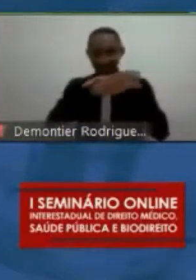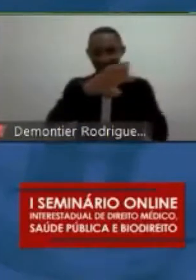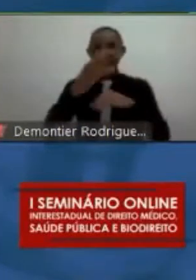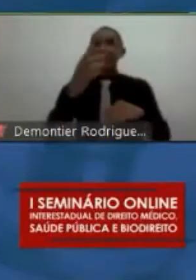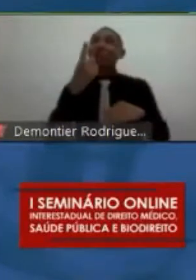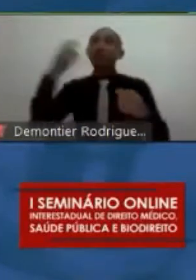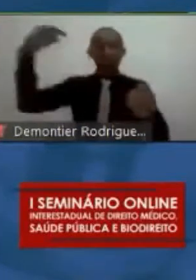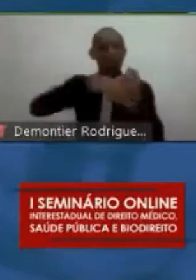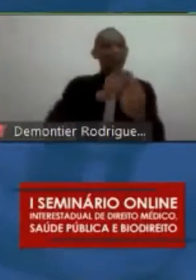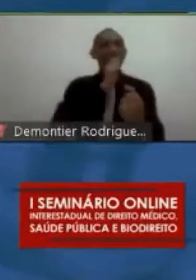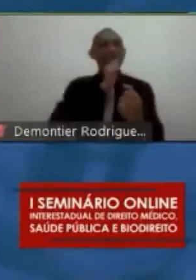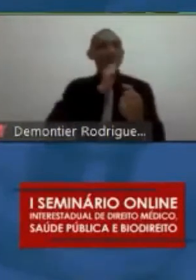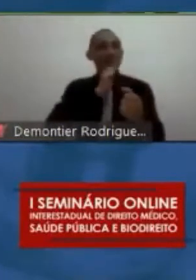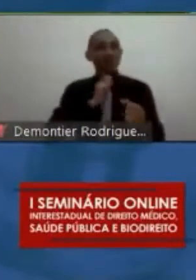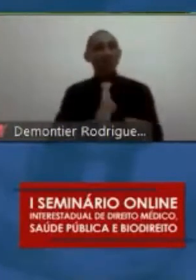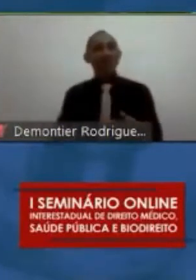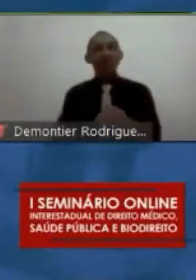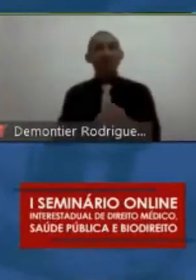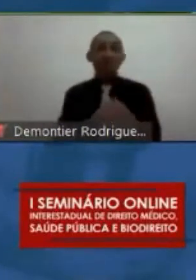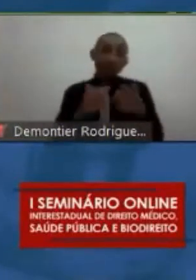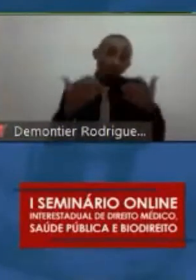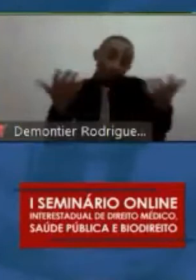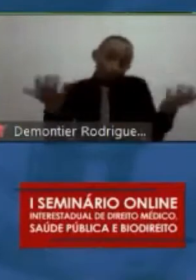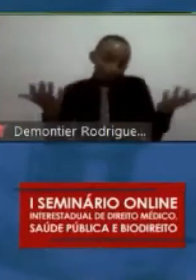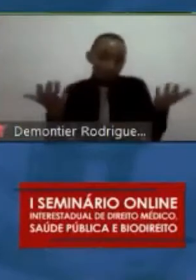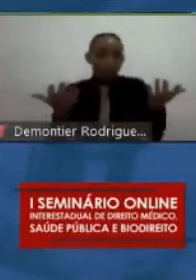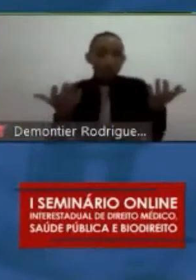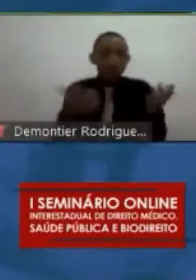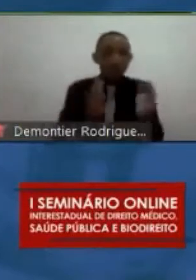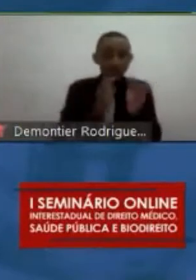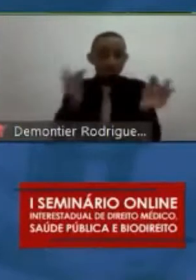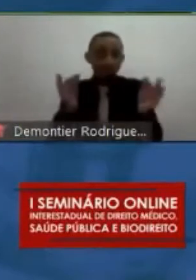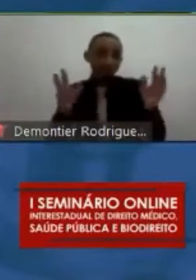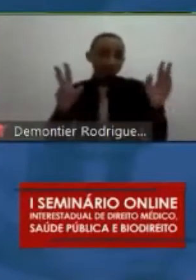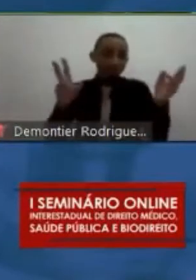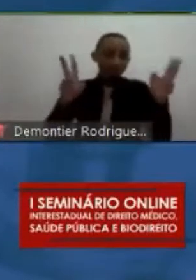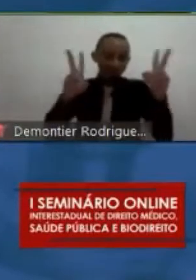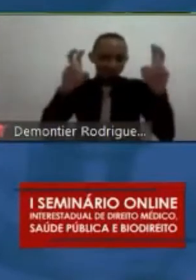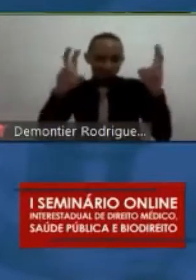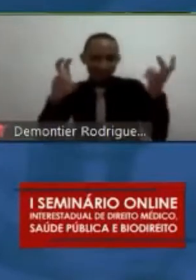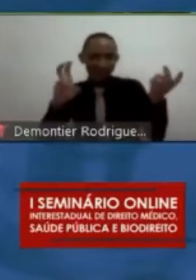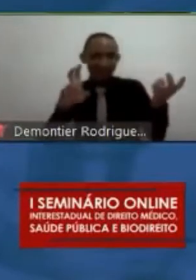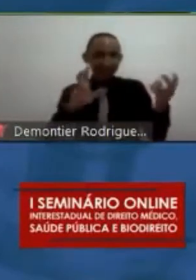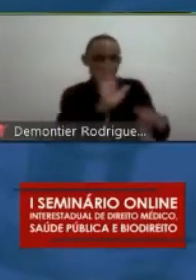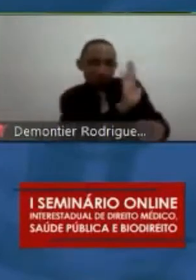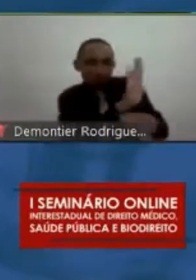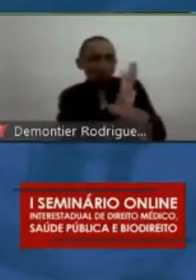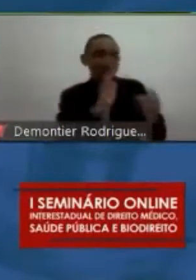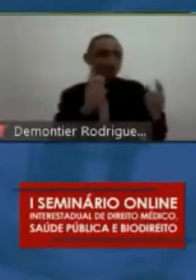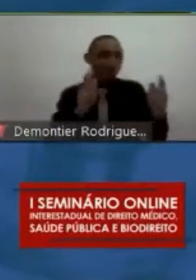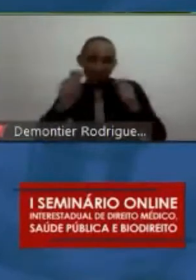vários benefícios. Agora, de modo prático, como parte do meu tema é falar sobre custo-benefício, gestão